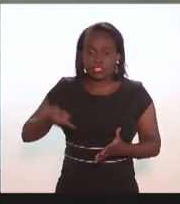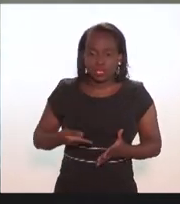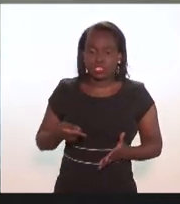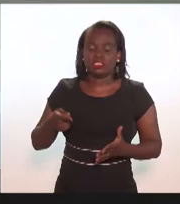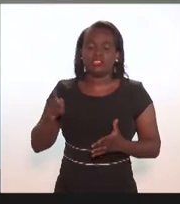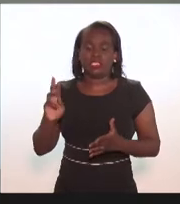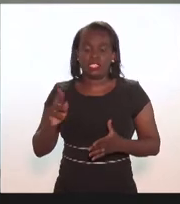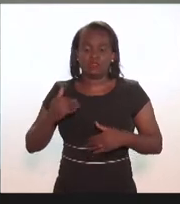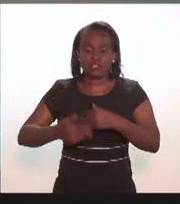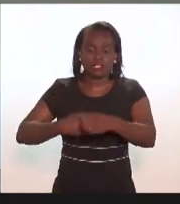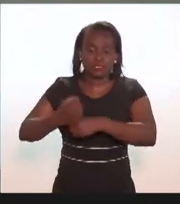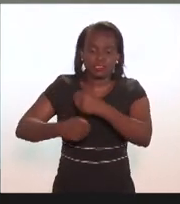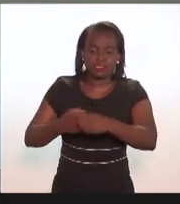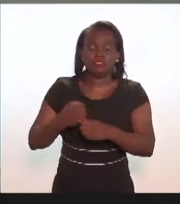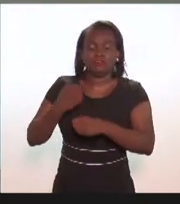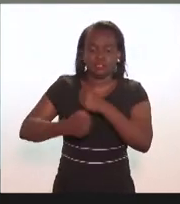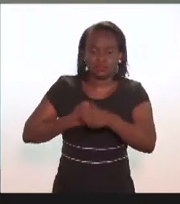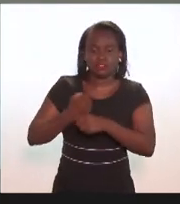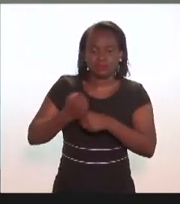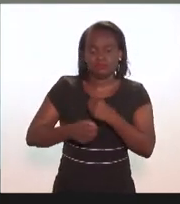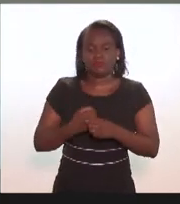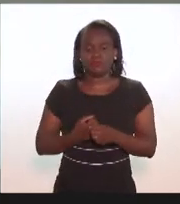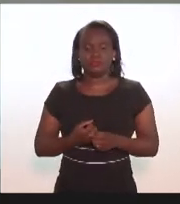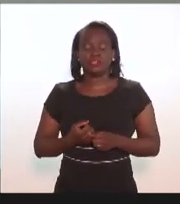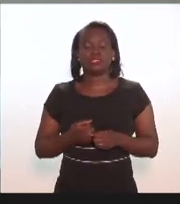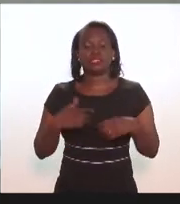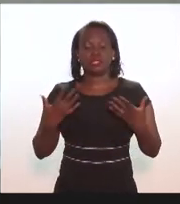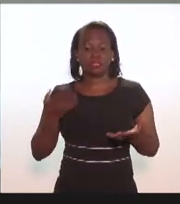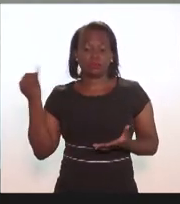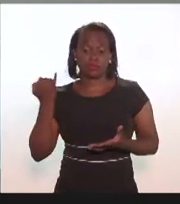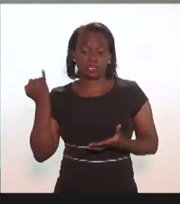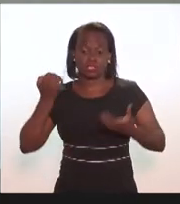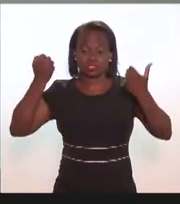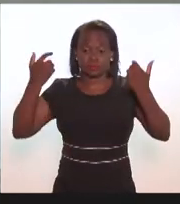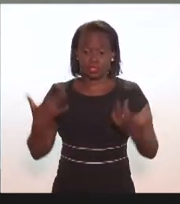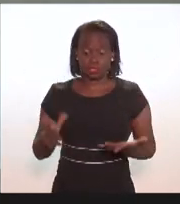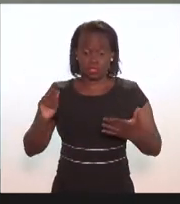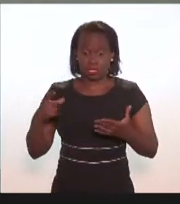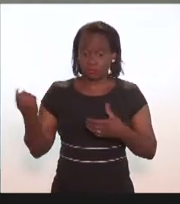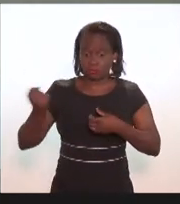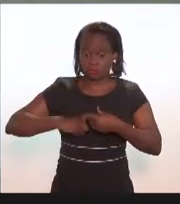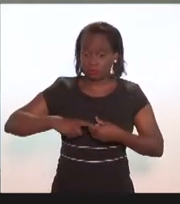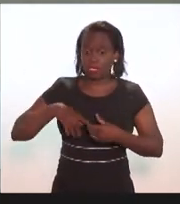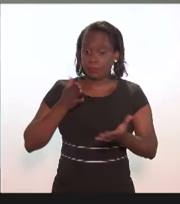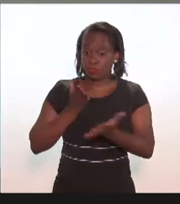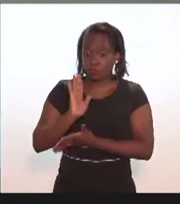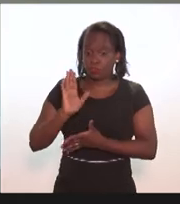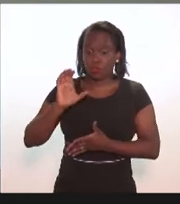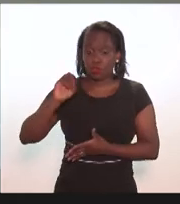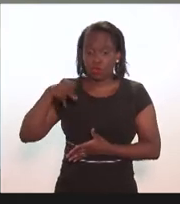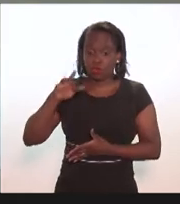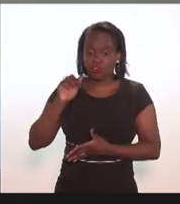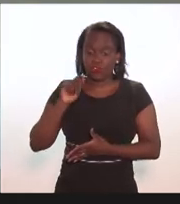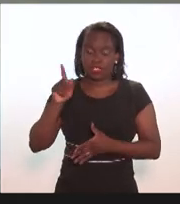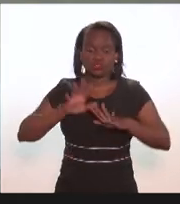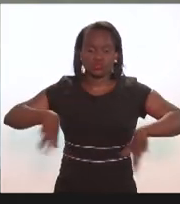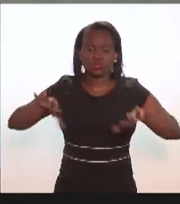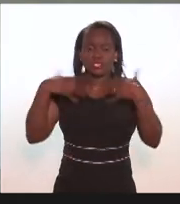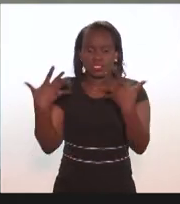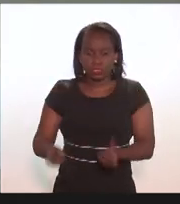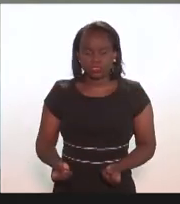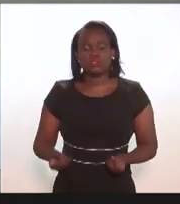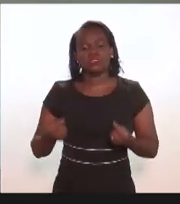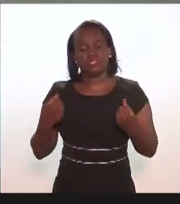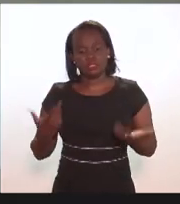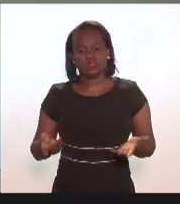os próximos anos a cada ano. É importante dizer que esse convênio foi aprovado pelo CONFAS por unanimidade, como deve ser,